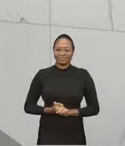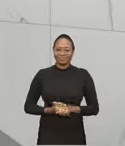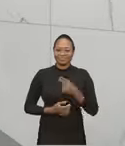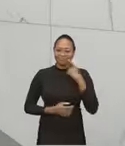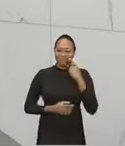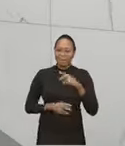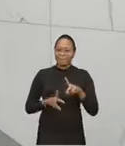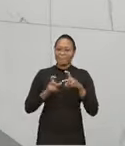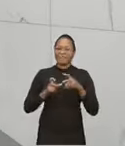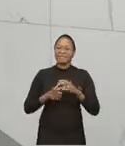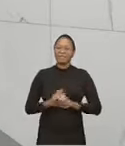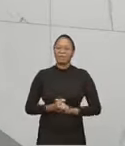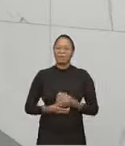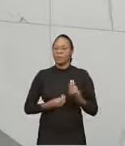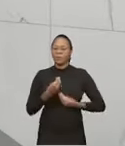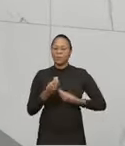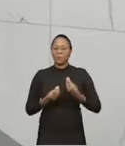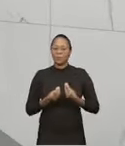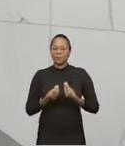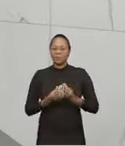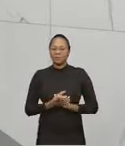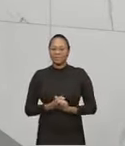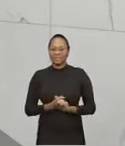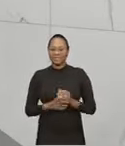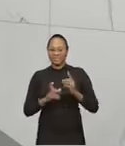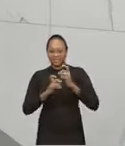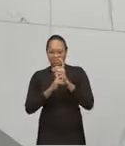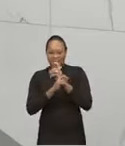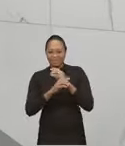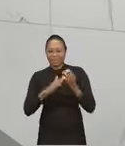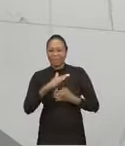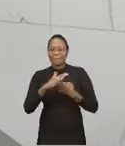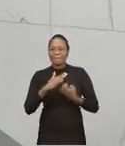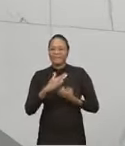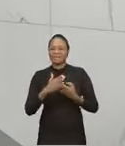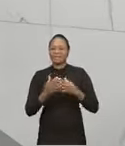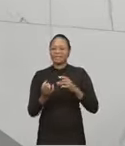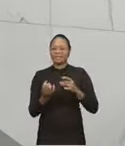vendo aí como é que está doendo no pé. A empresa desistiu e